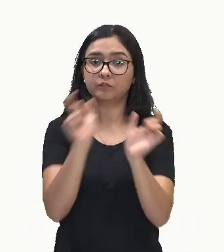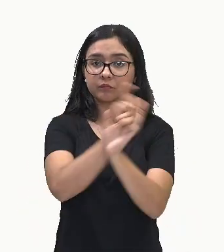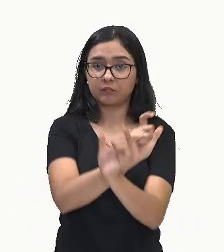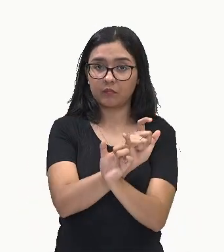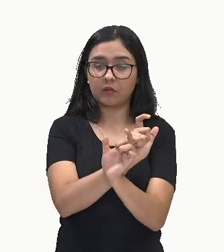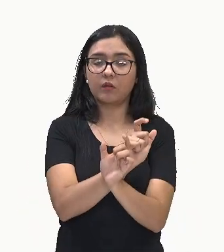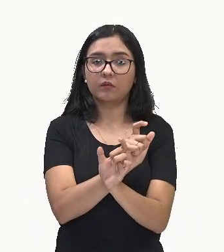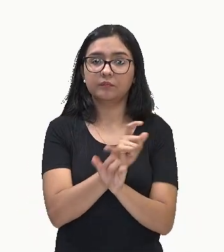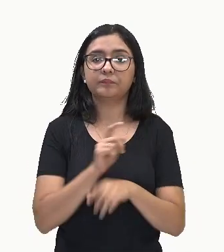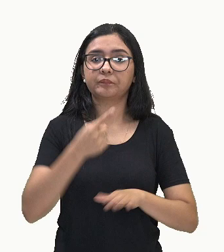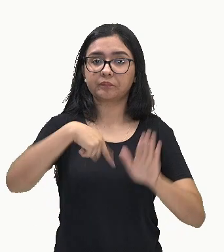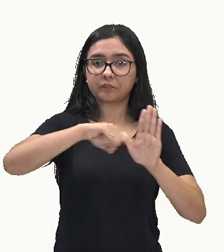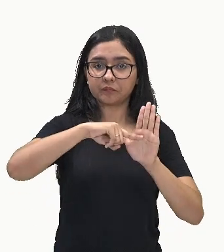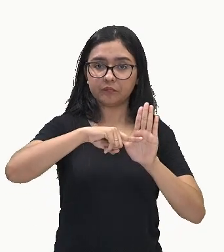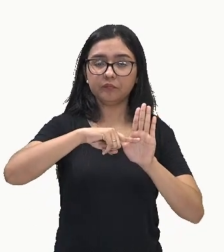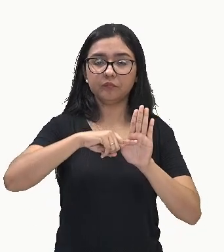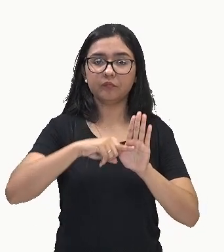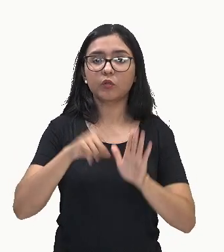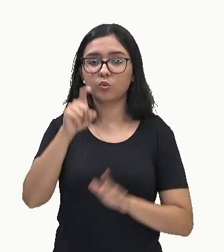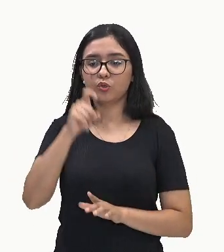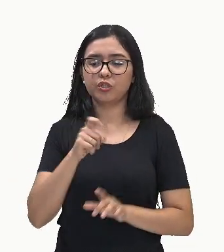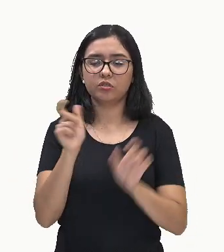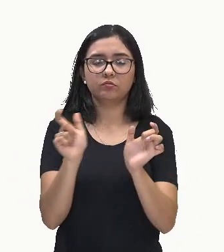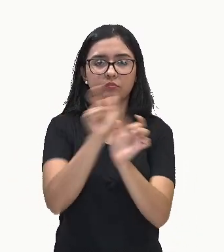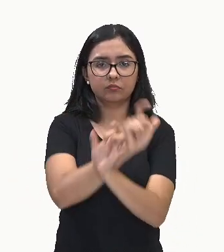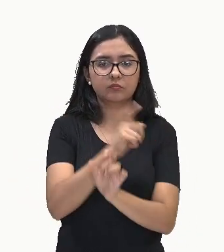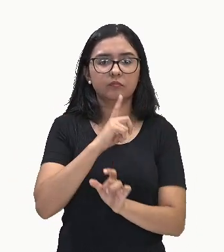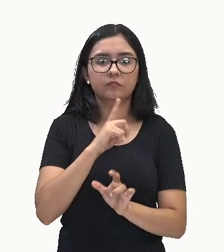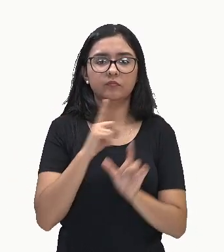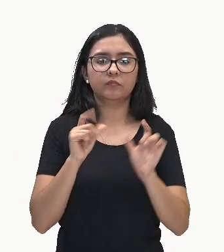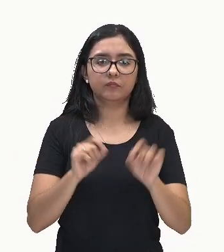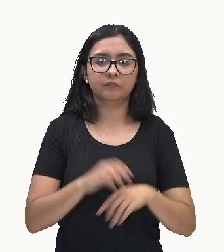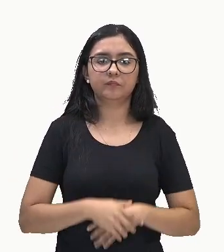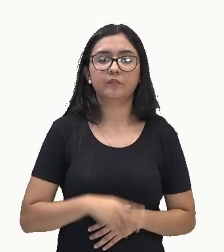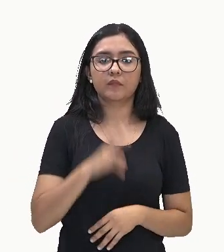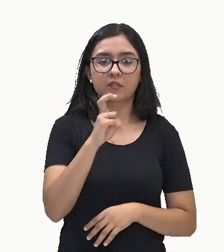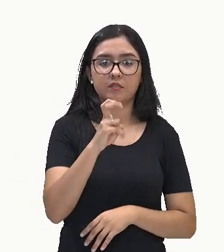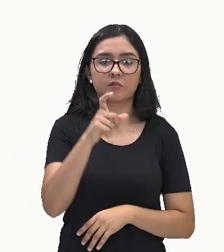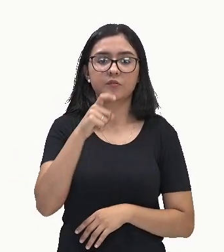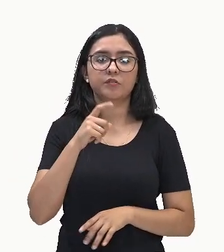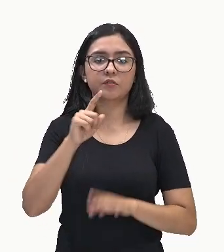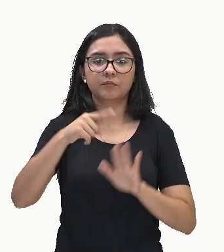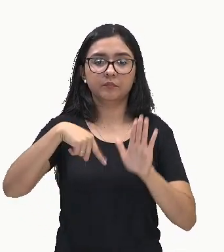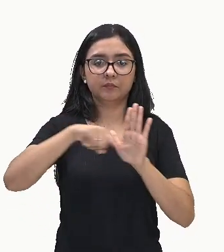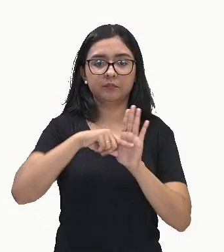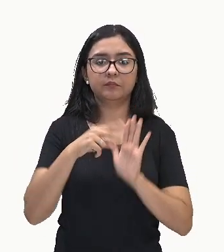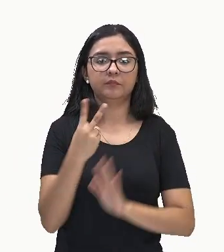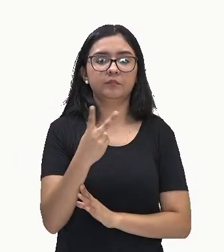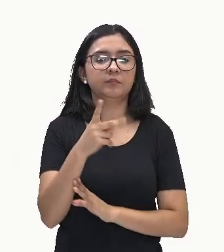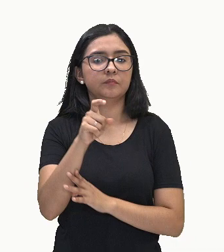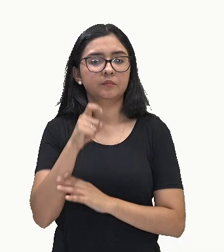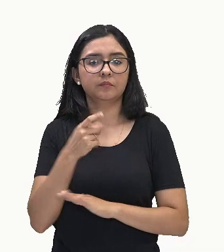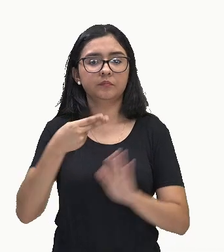membro negativo Então nós vamos ter 5x - 2x =